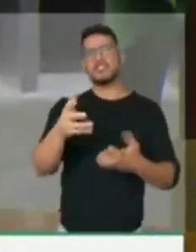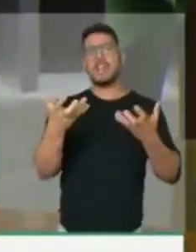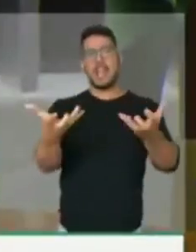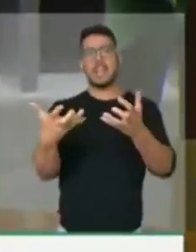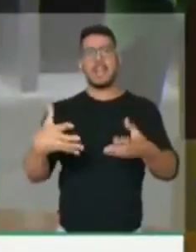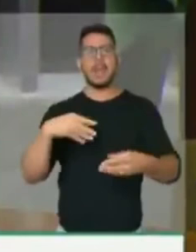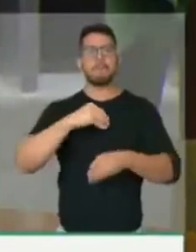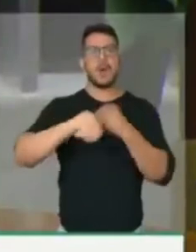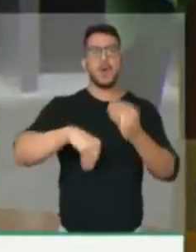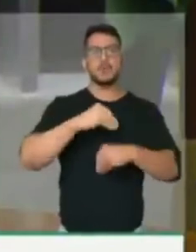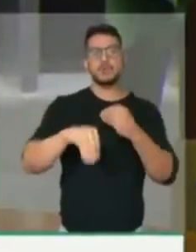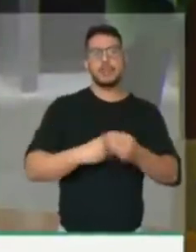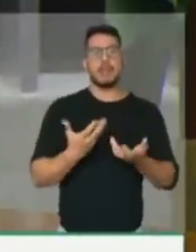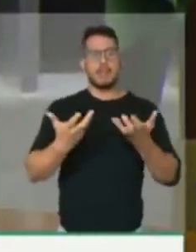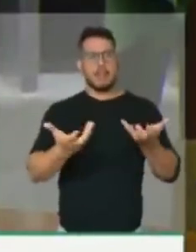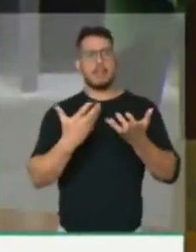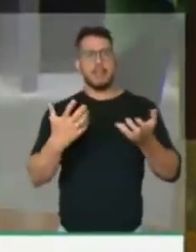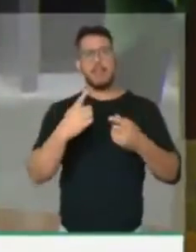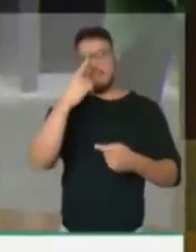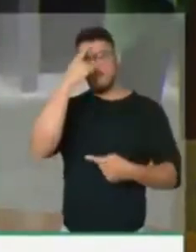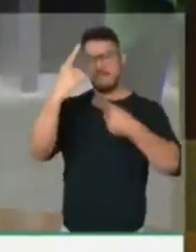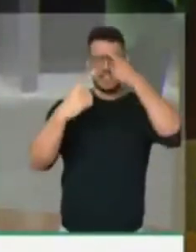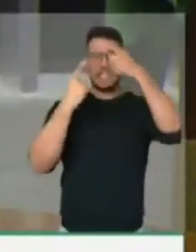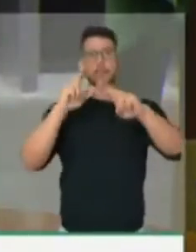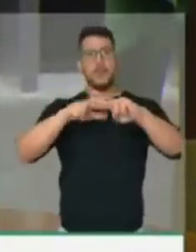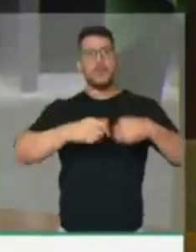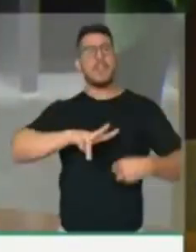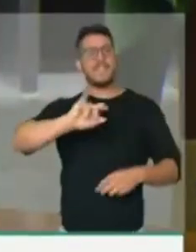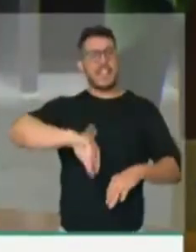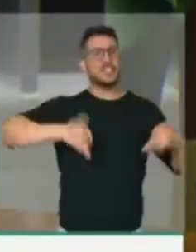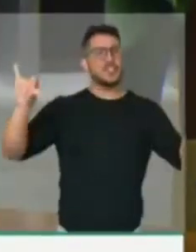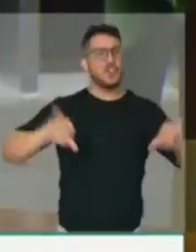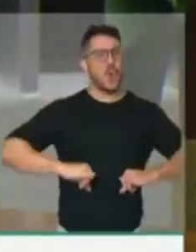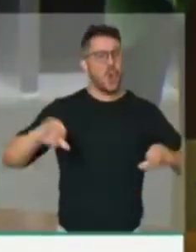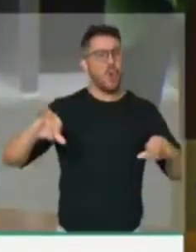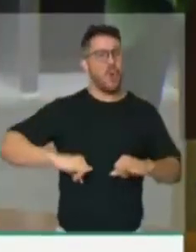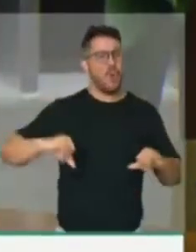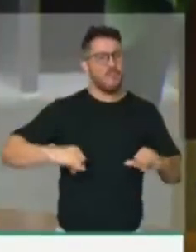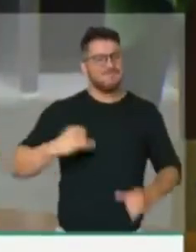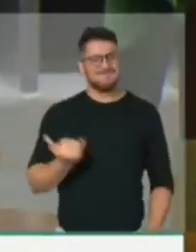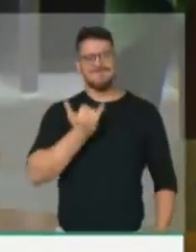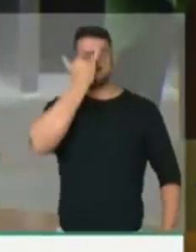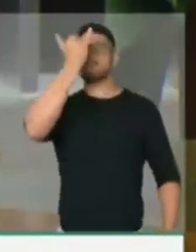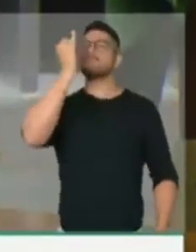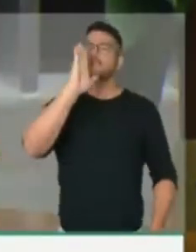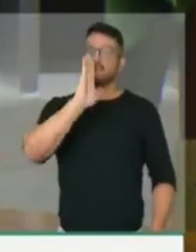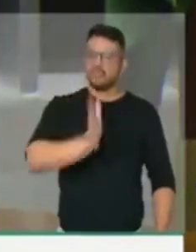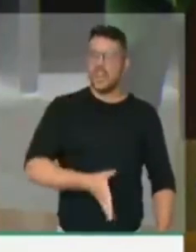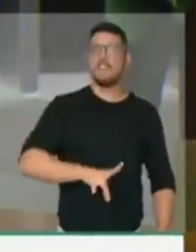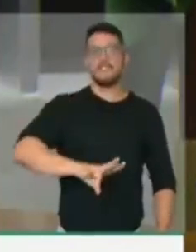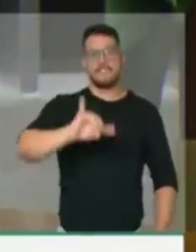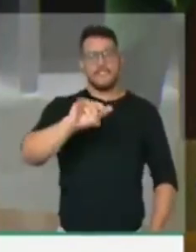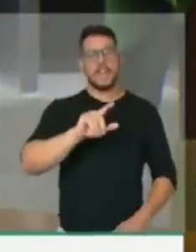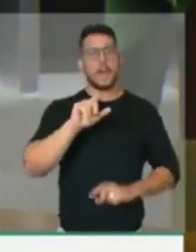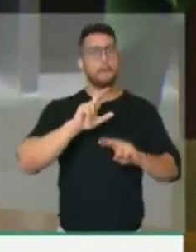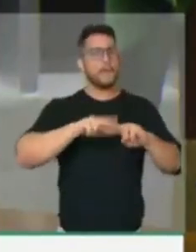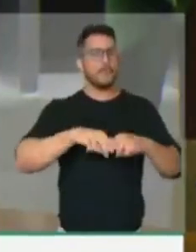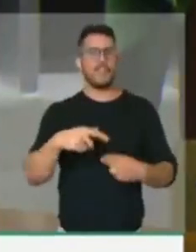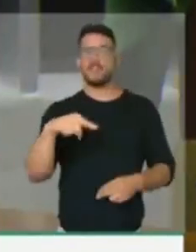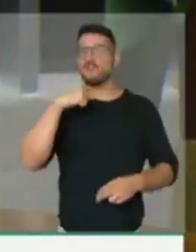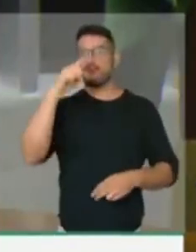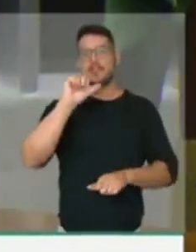para justificar o cacete que vai tomar nas urnas no ano que vem e que já viu que é irremediável.